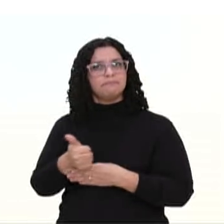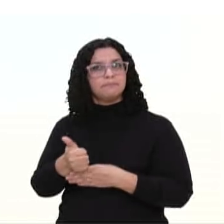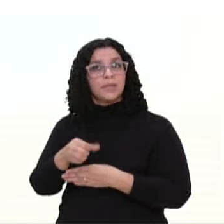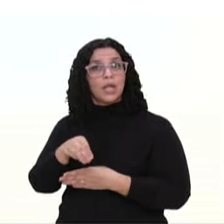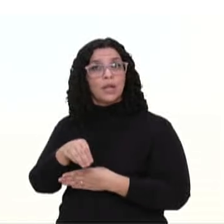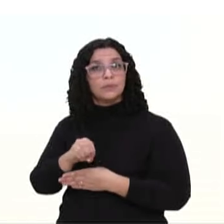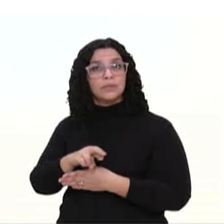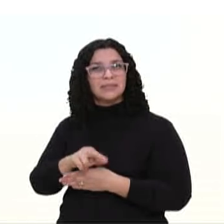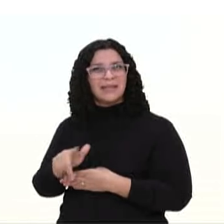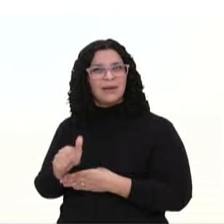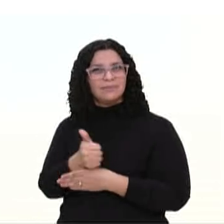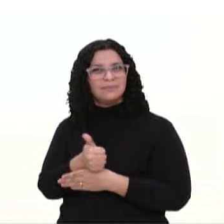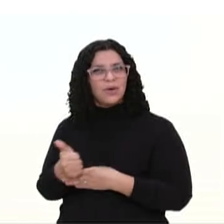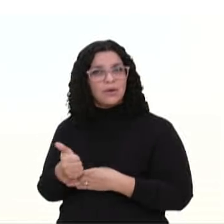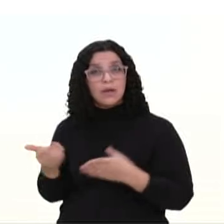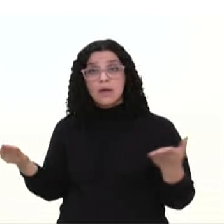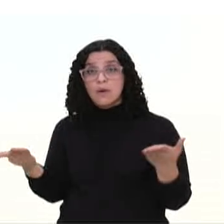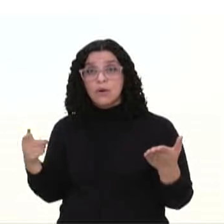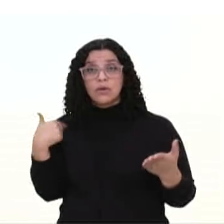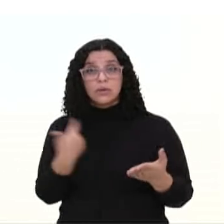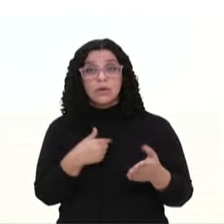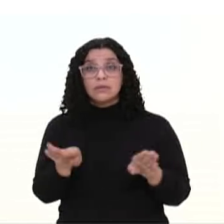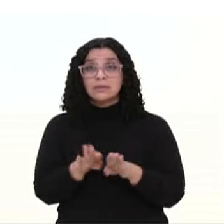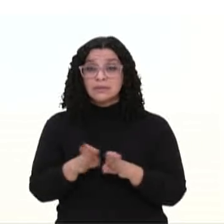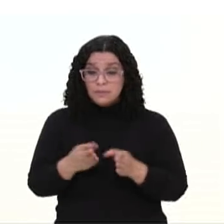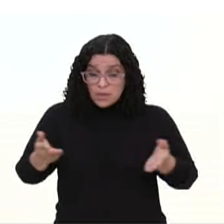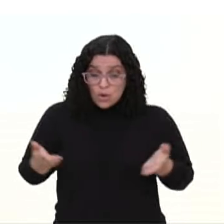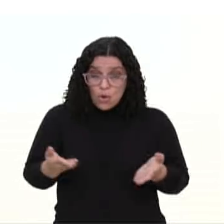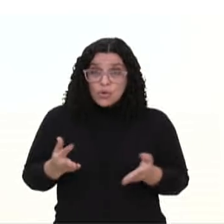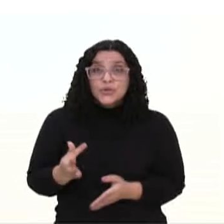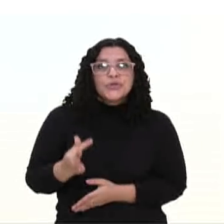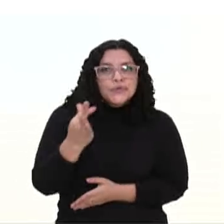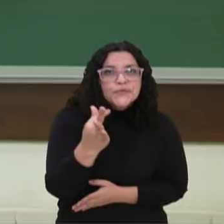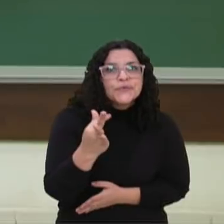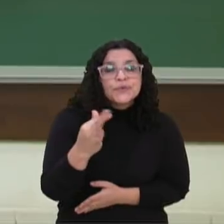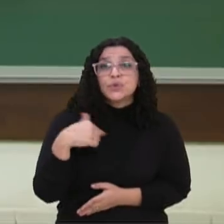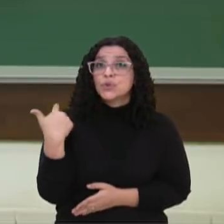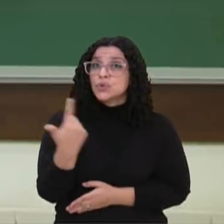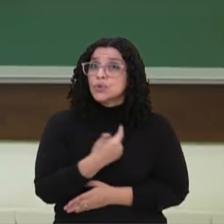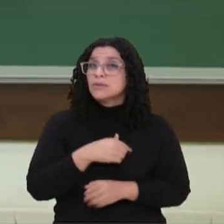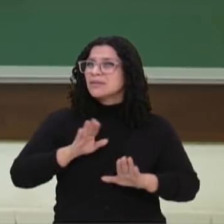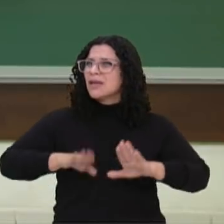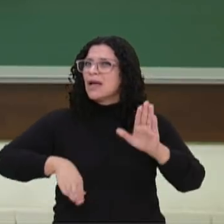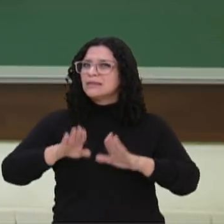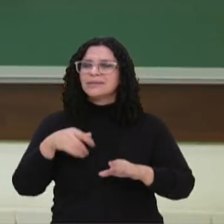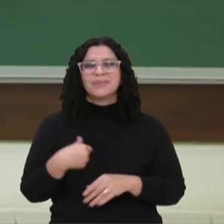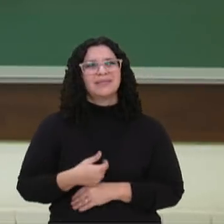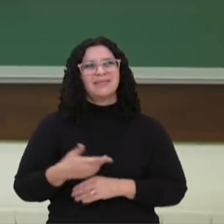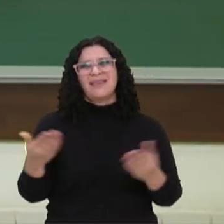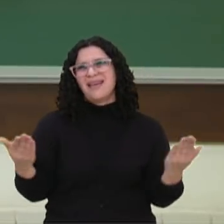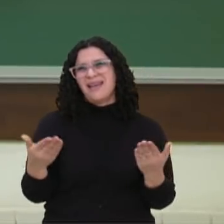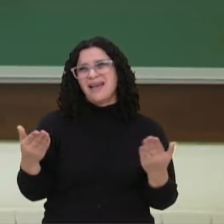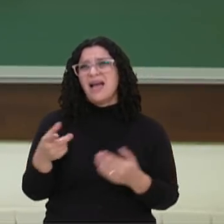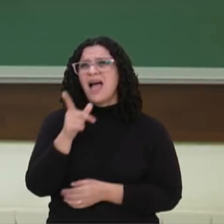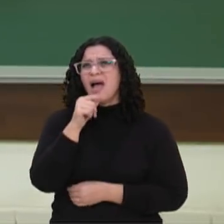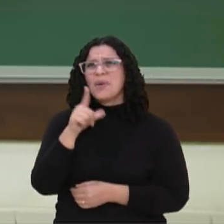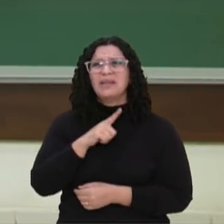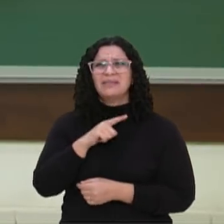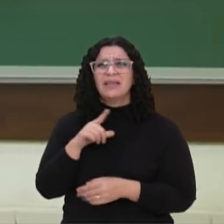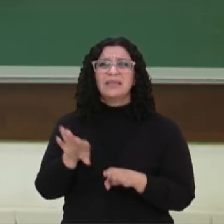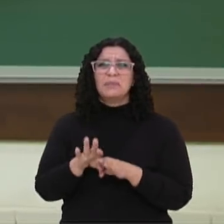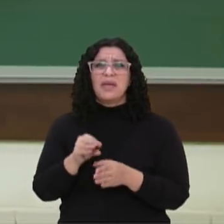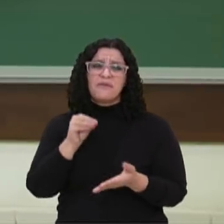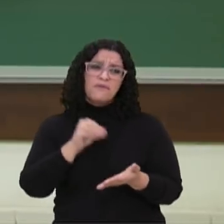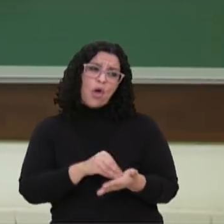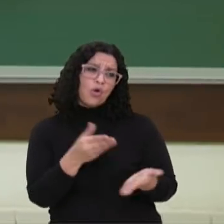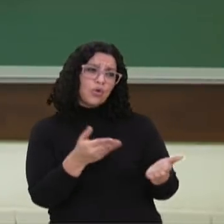homem para com as gerações presentes e futuras. Ou seja, às vezes eu falo, hoje eu estou tendo água, está faltando um